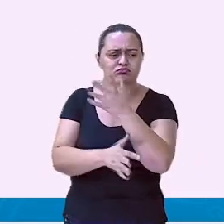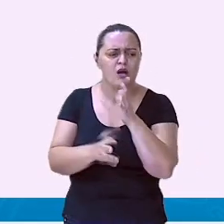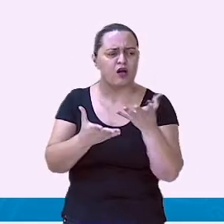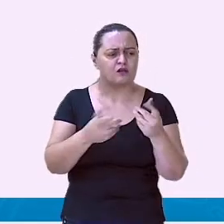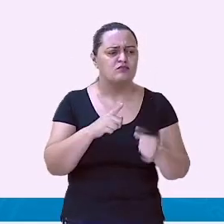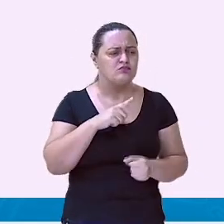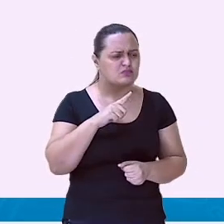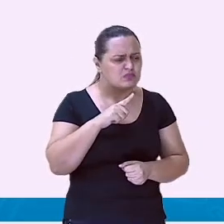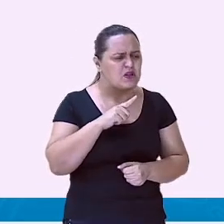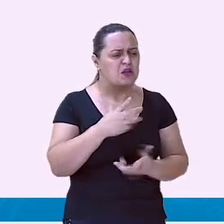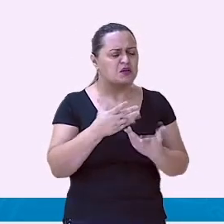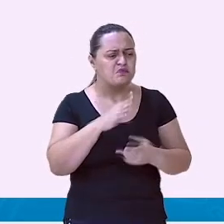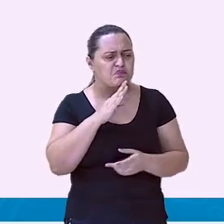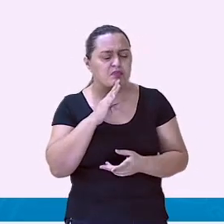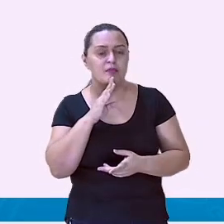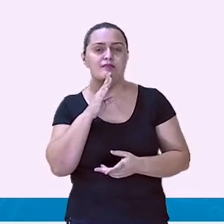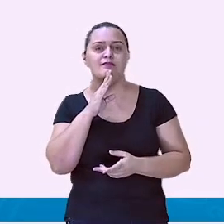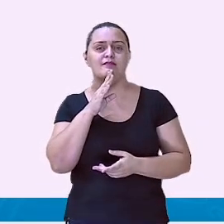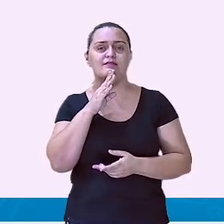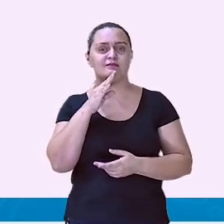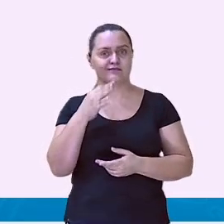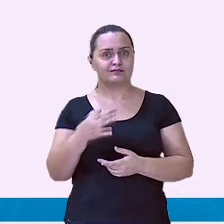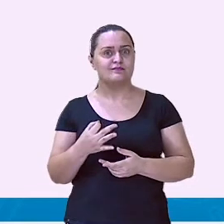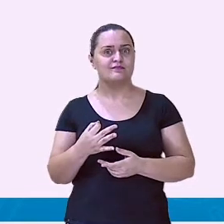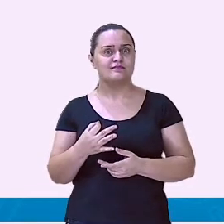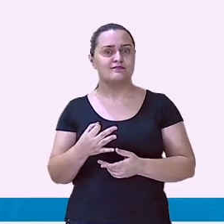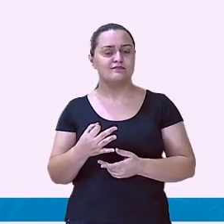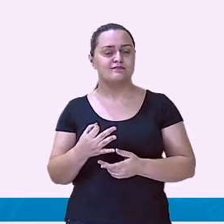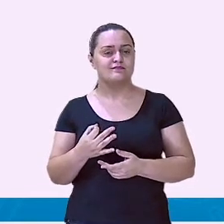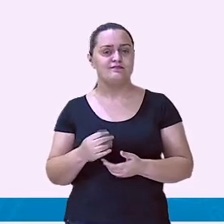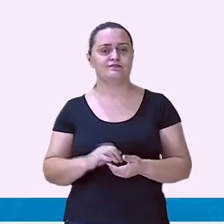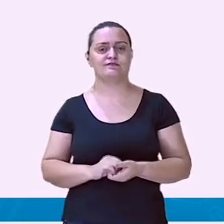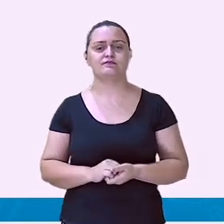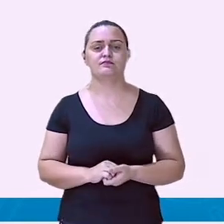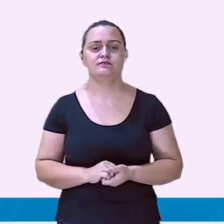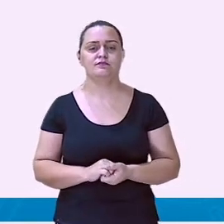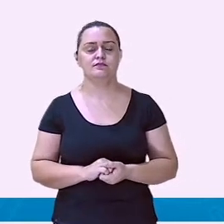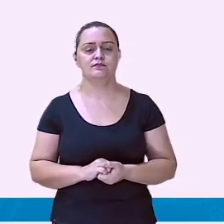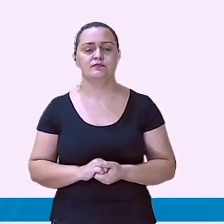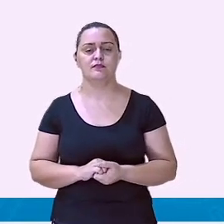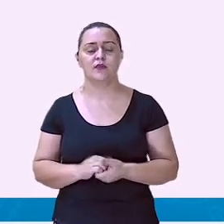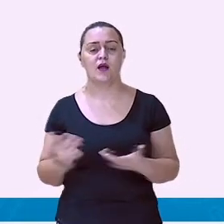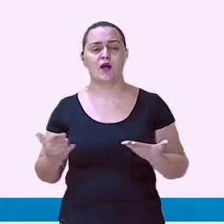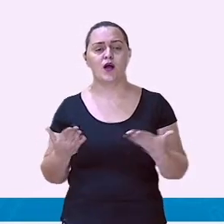A expansão das fronteiras do Tratado de Tordesilhas.